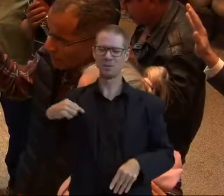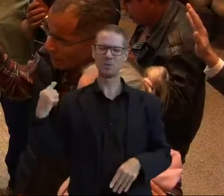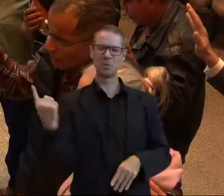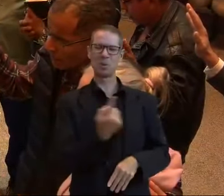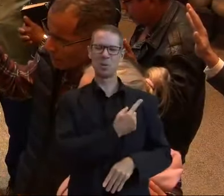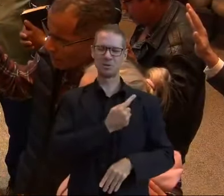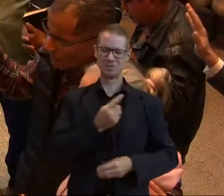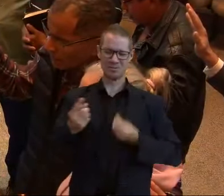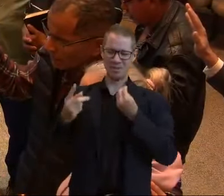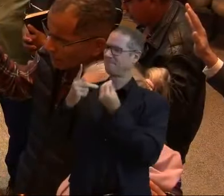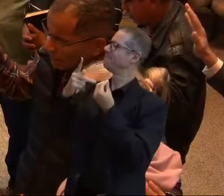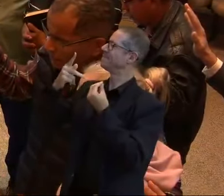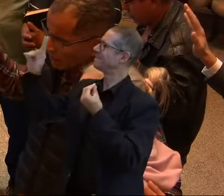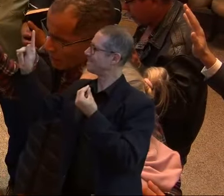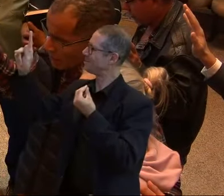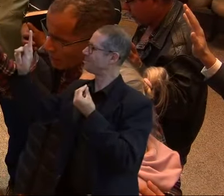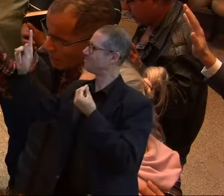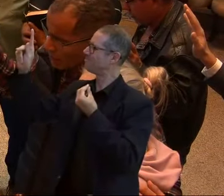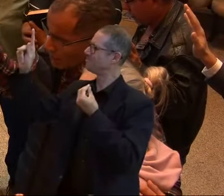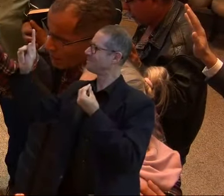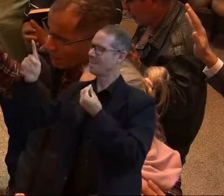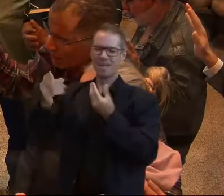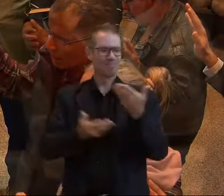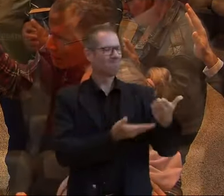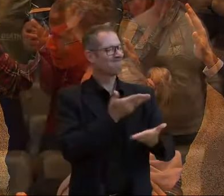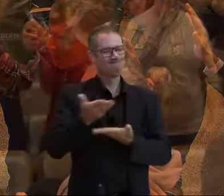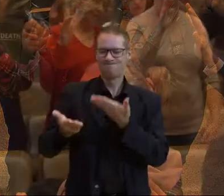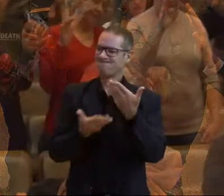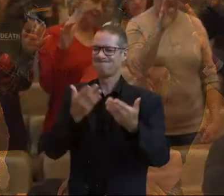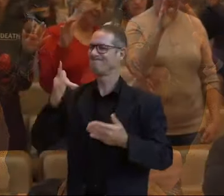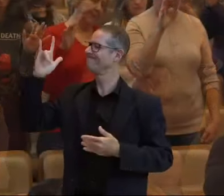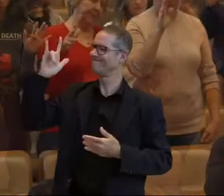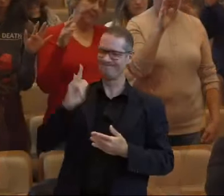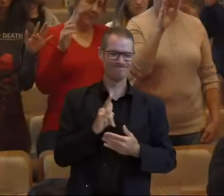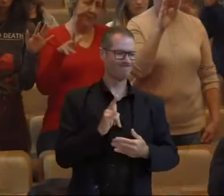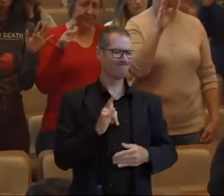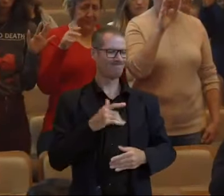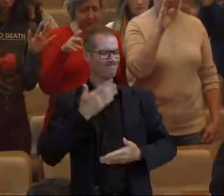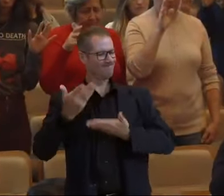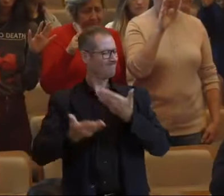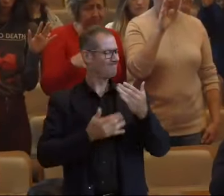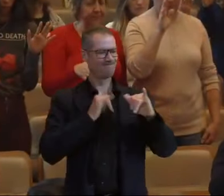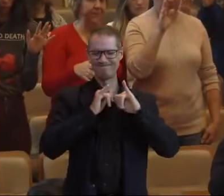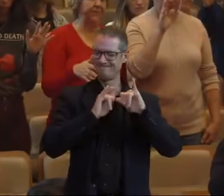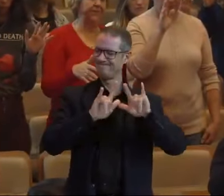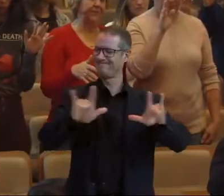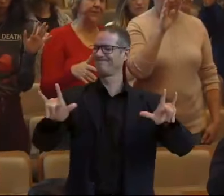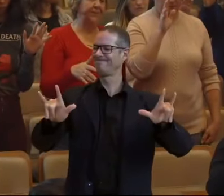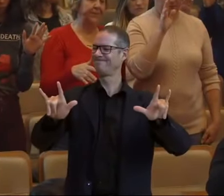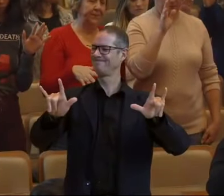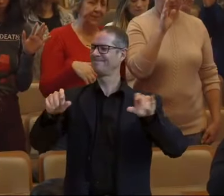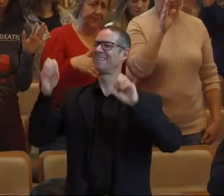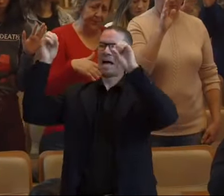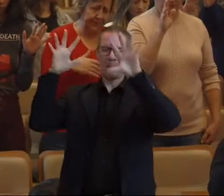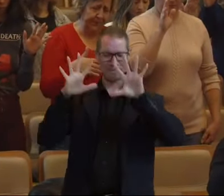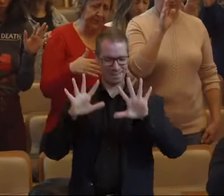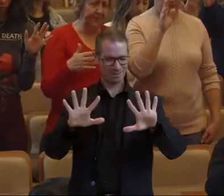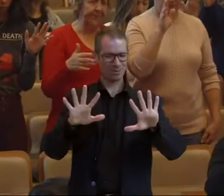teus, pertencemos uns aos outros em amor ao Senhor. E nessa hora quero te pedir: abençoa,